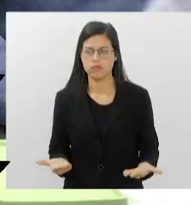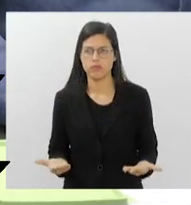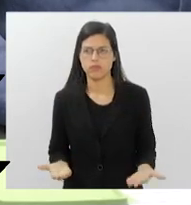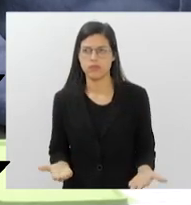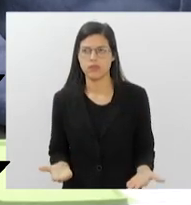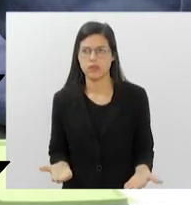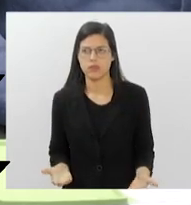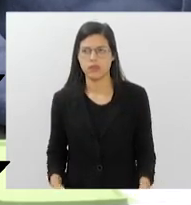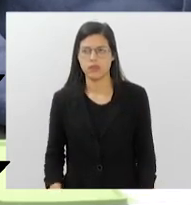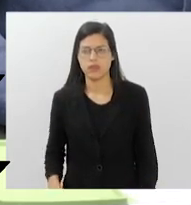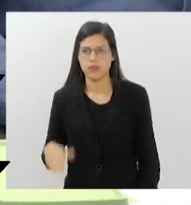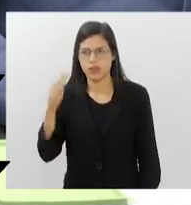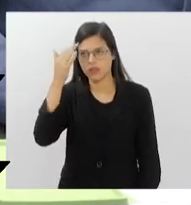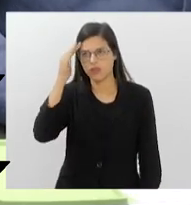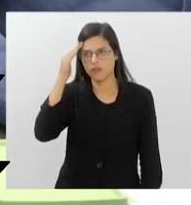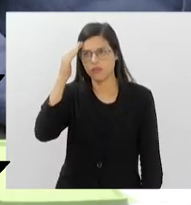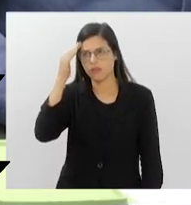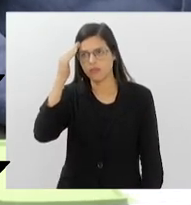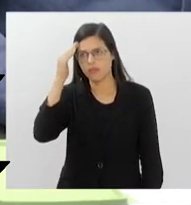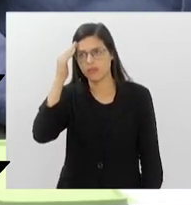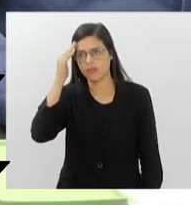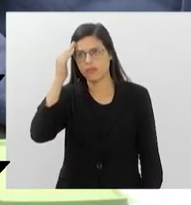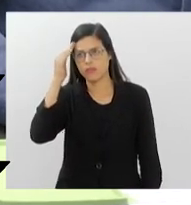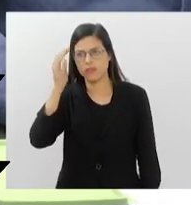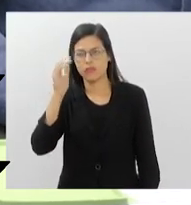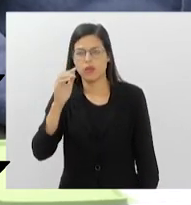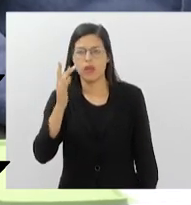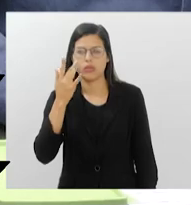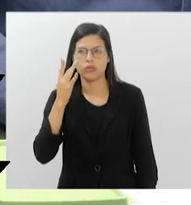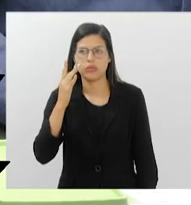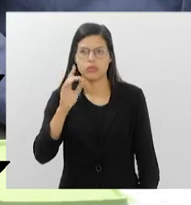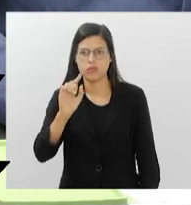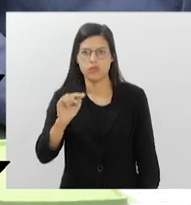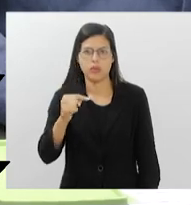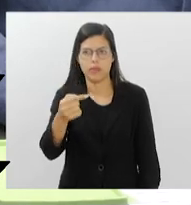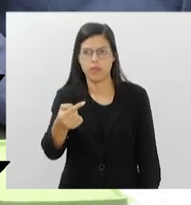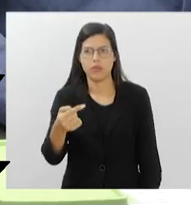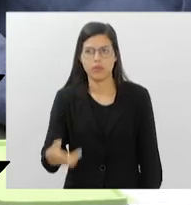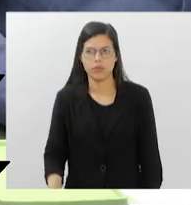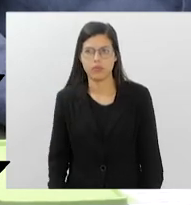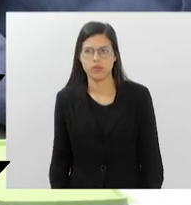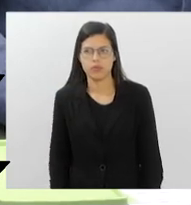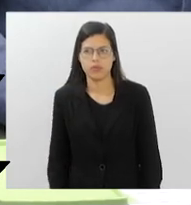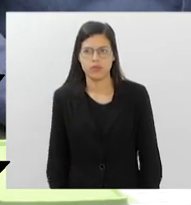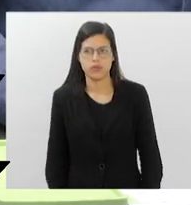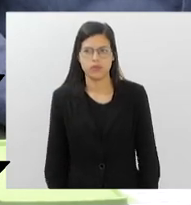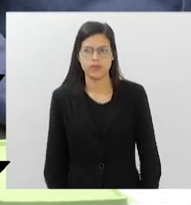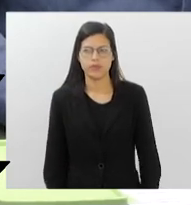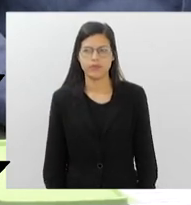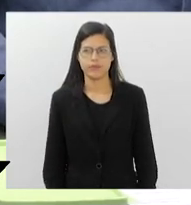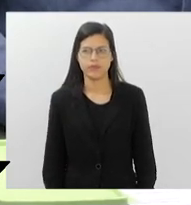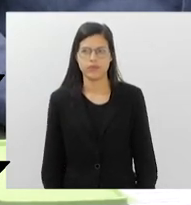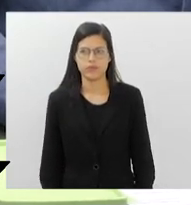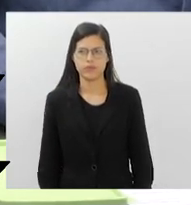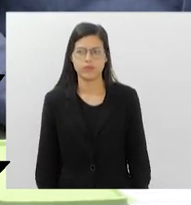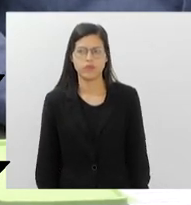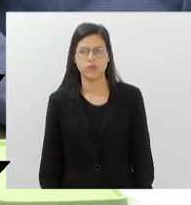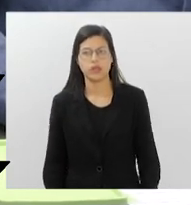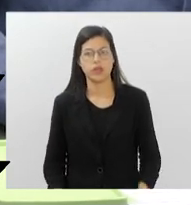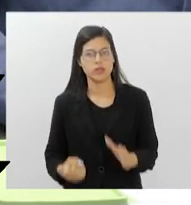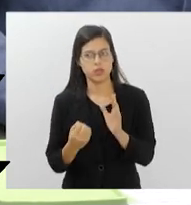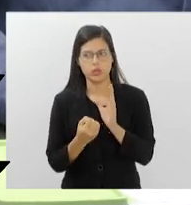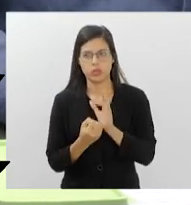esse entendimento talvez tenha sido posterior é porque agora é só emenda né É talvez a gente criou essa